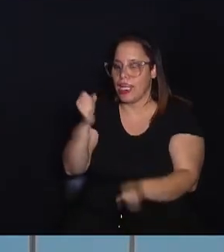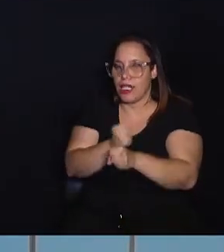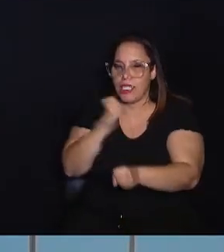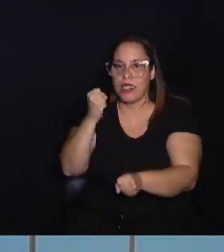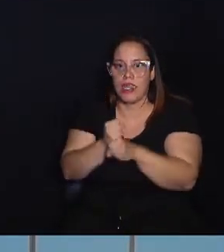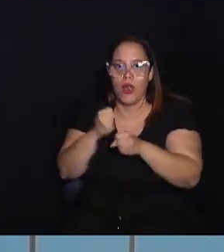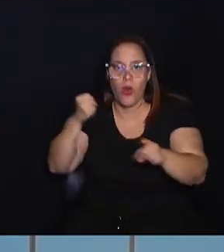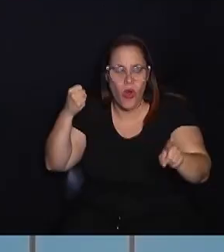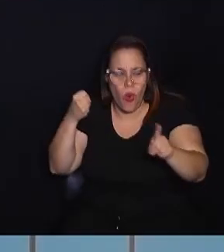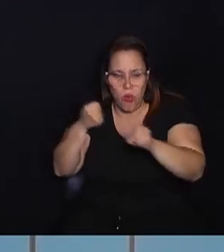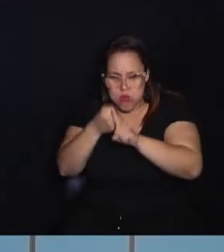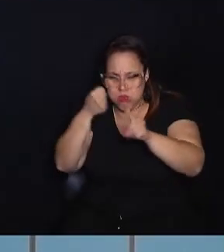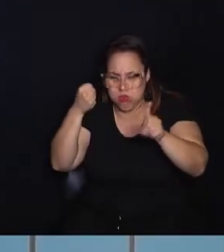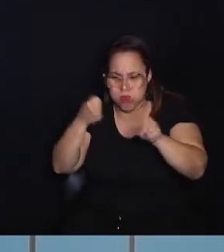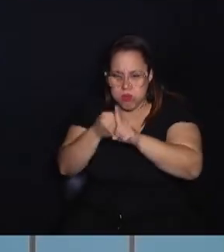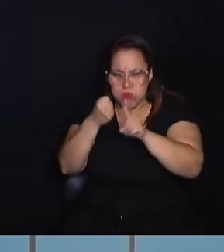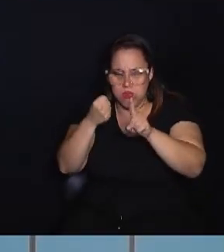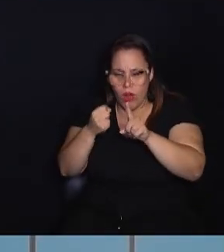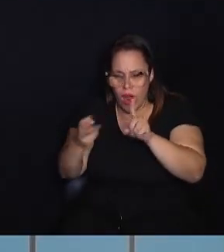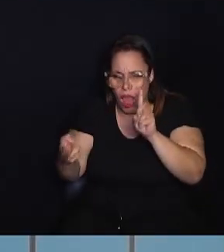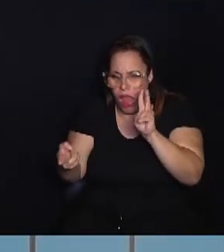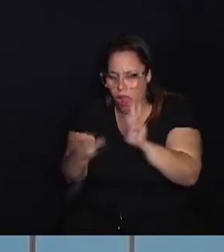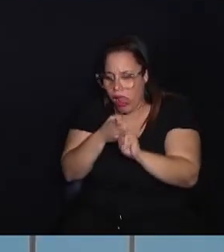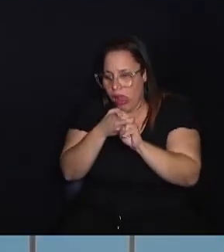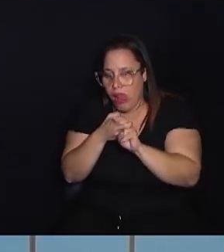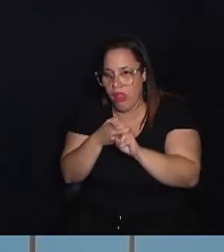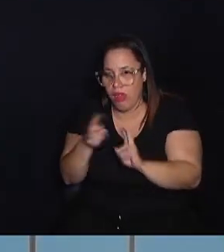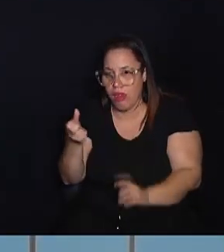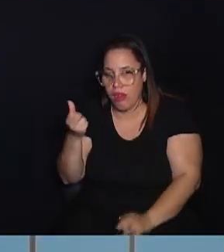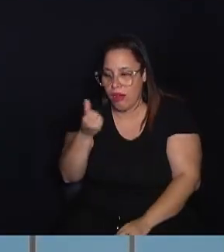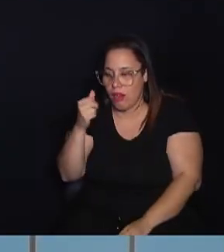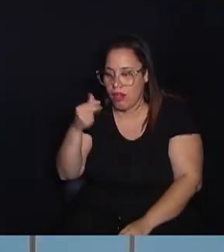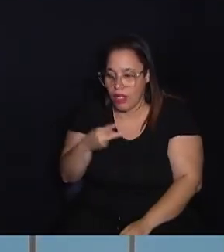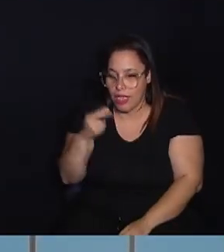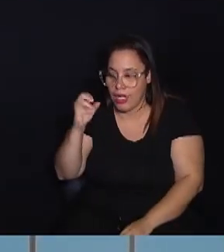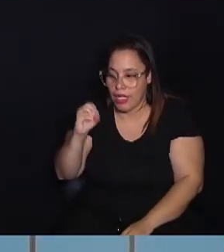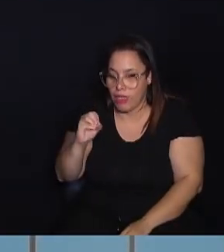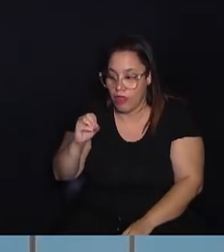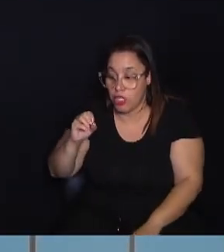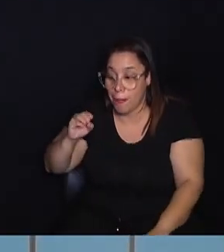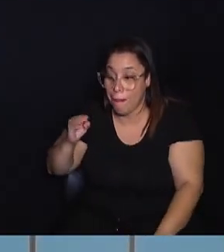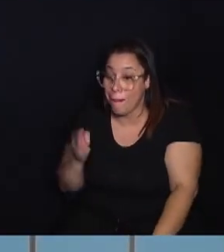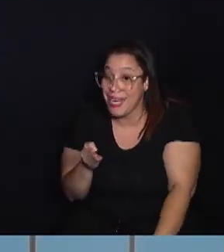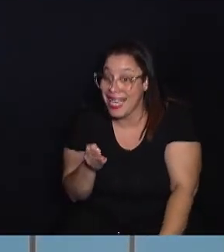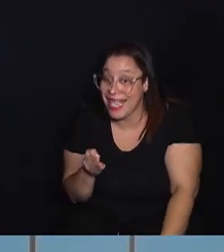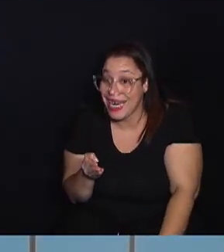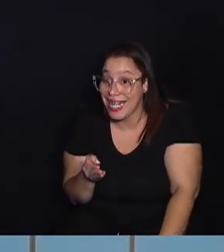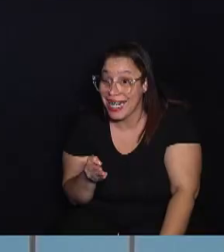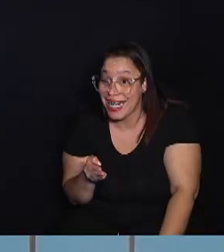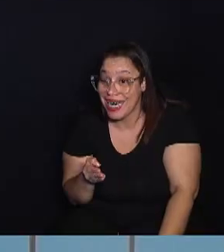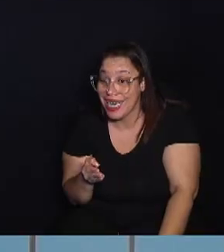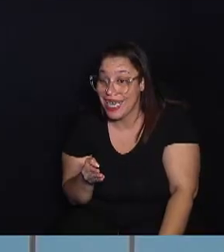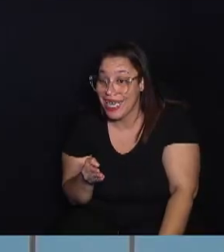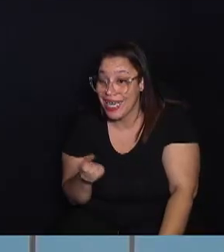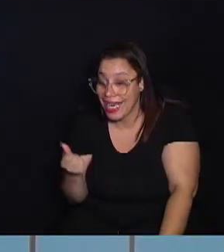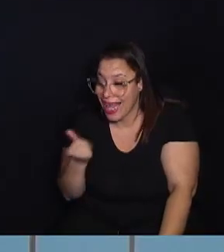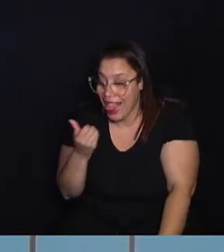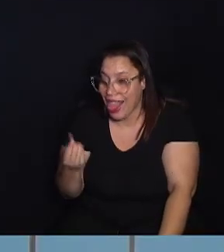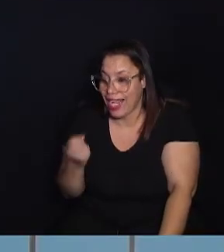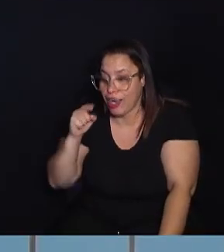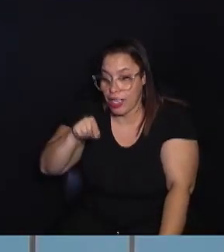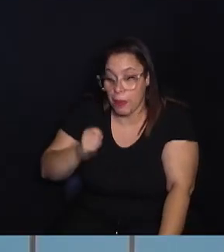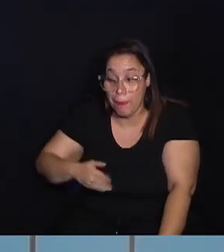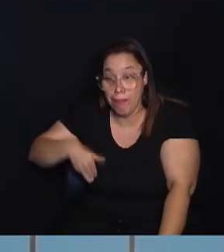ter um impacto no sistema de saúde do Brasil de 120 bi. 120 bi. 10 vezes